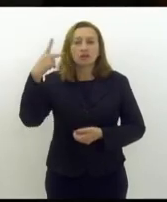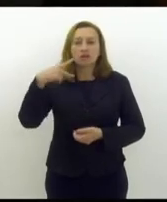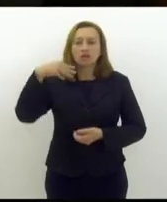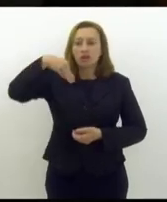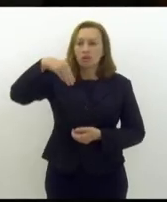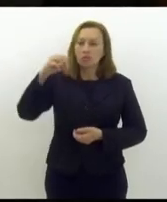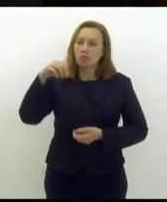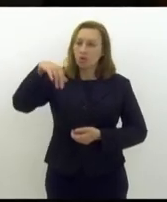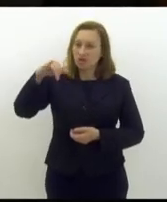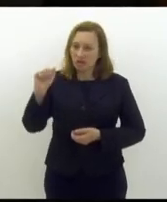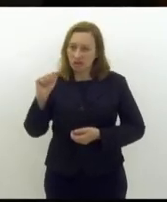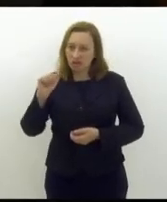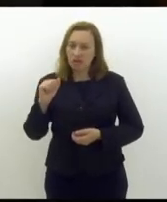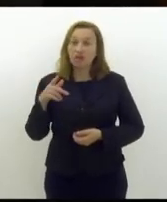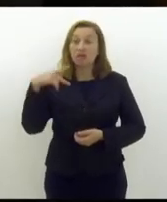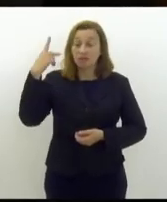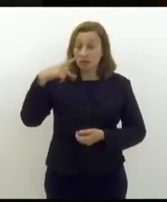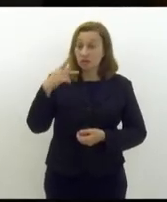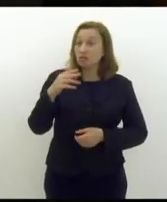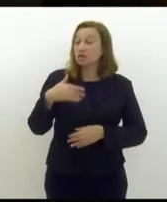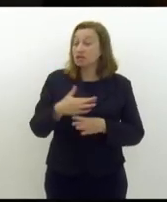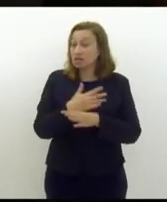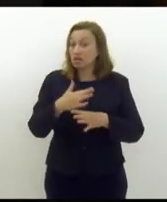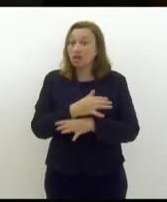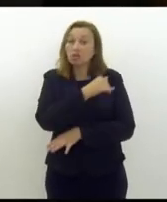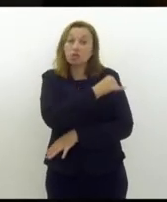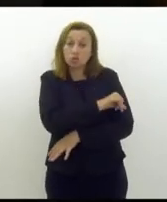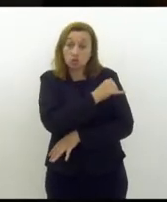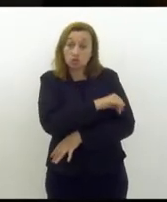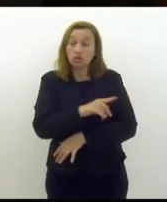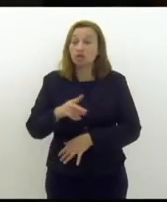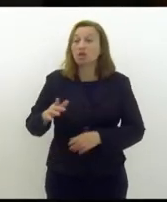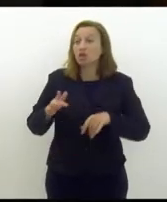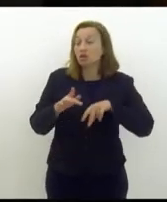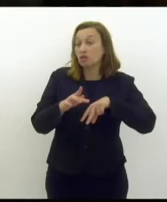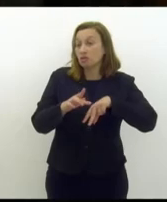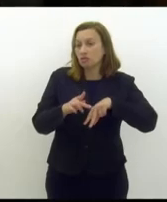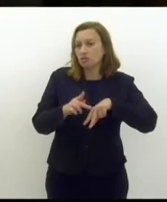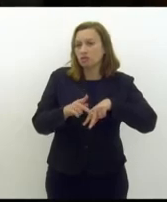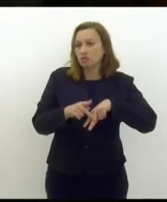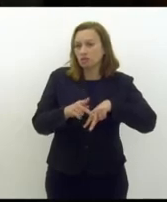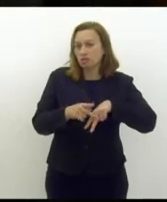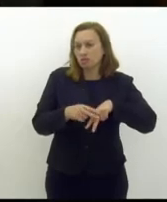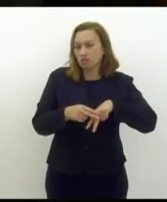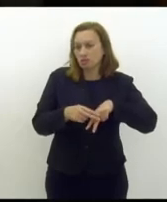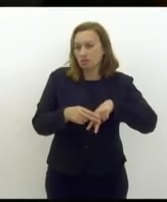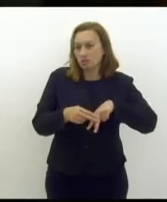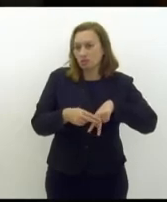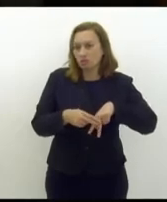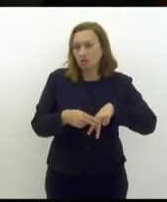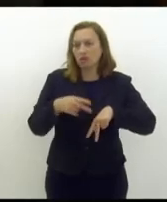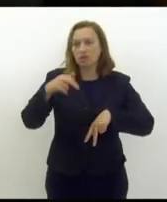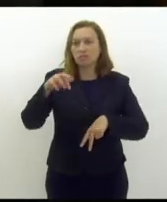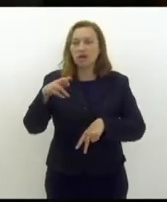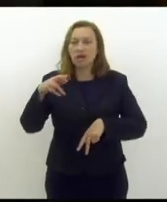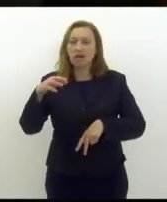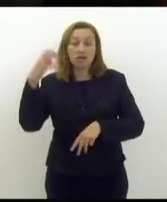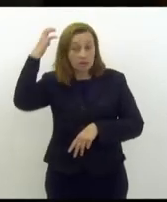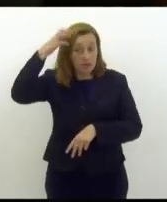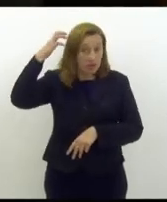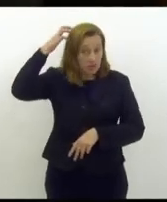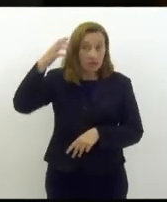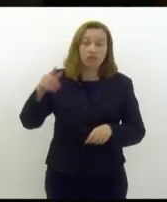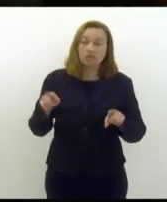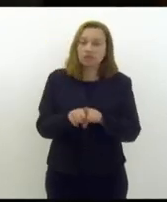Mônica Benício vereadora da cidade do Rio de Janeiro viúva de Marielle Franco que também essas ameaças